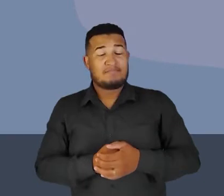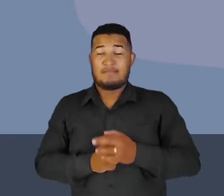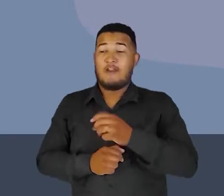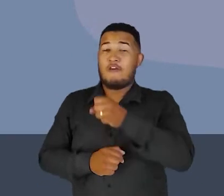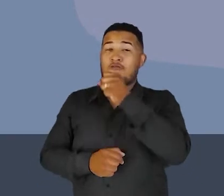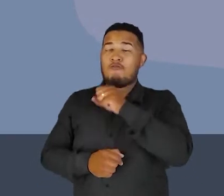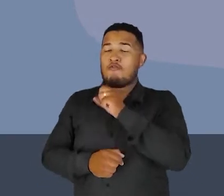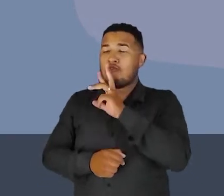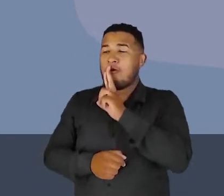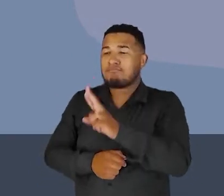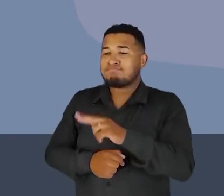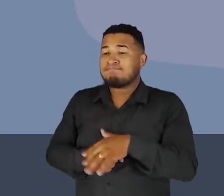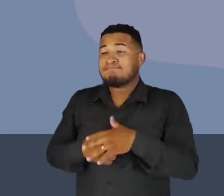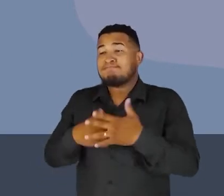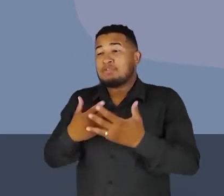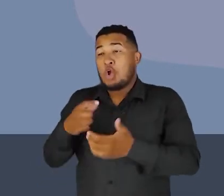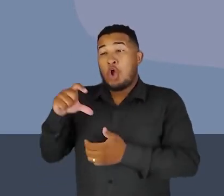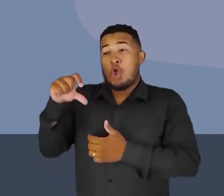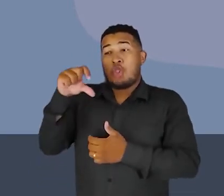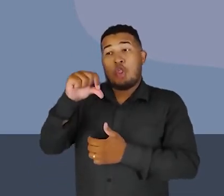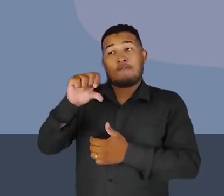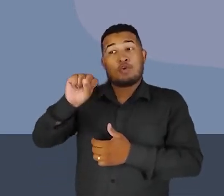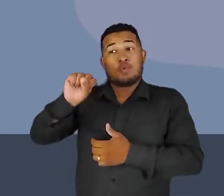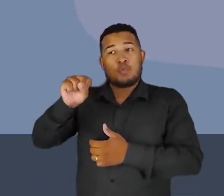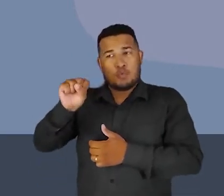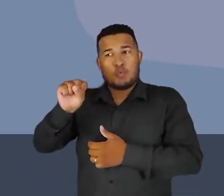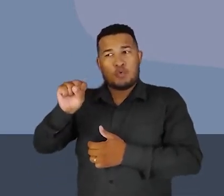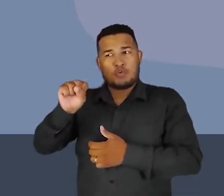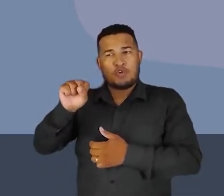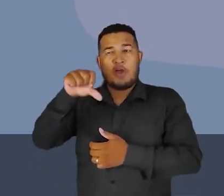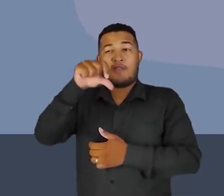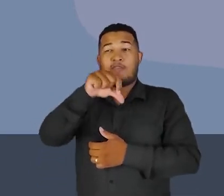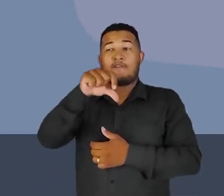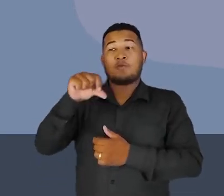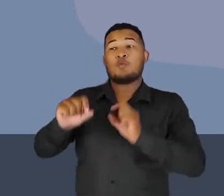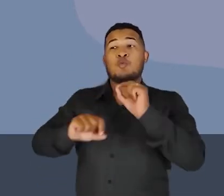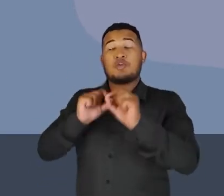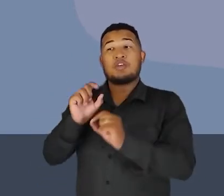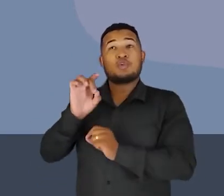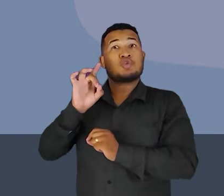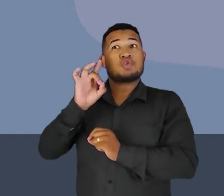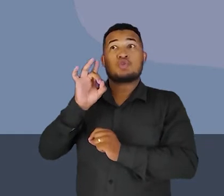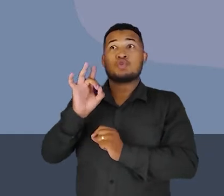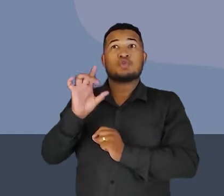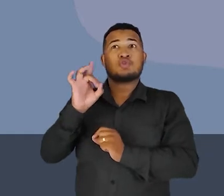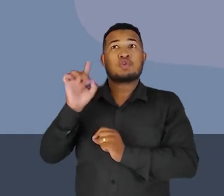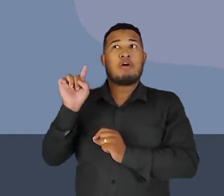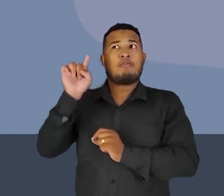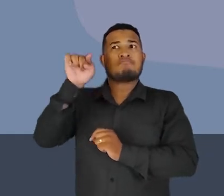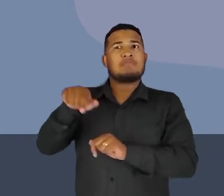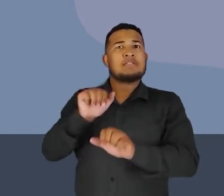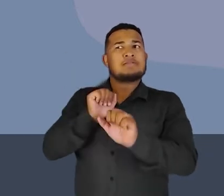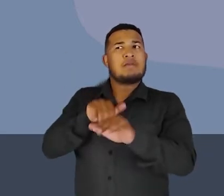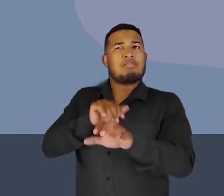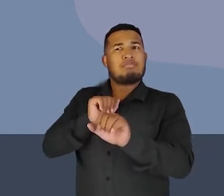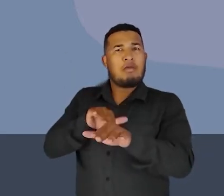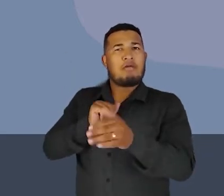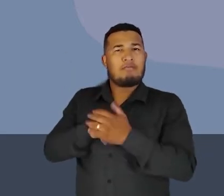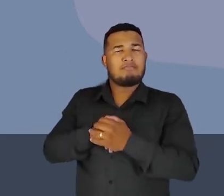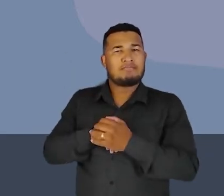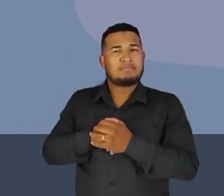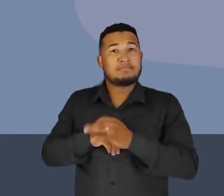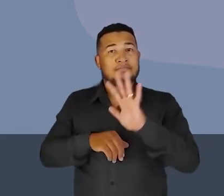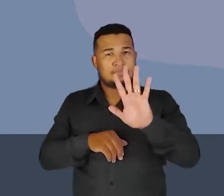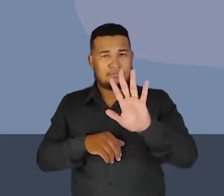vovó responde: 98, 99 só em setembro.